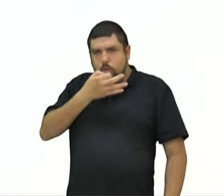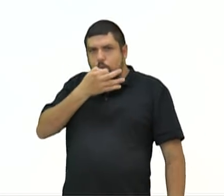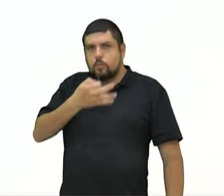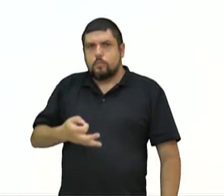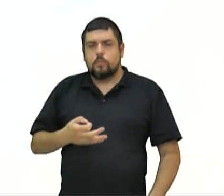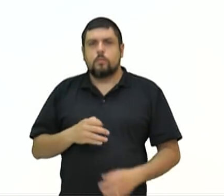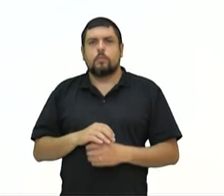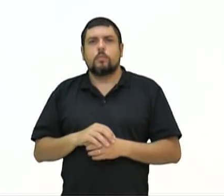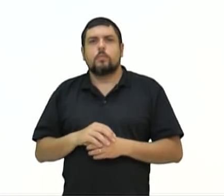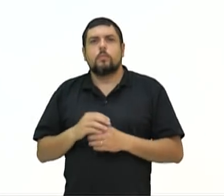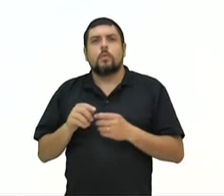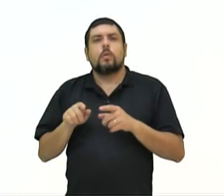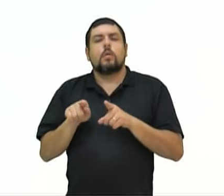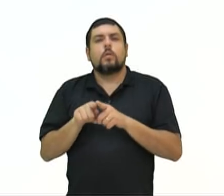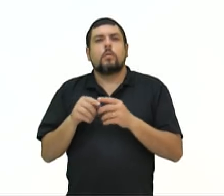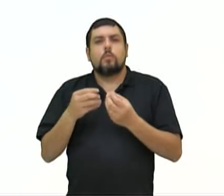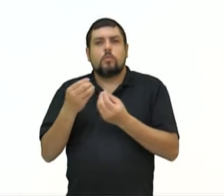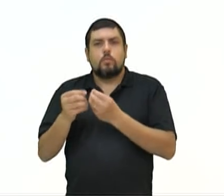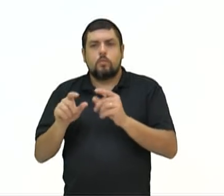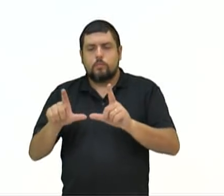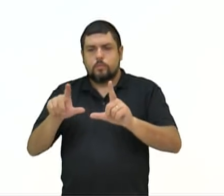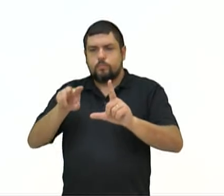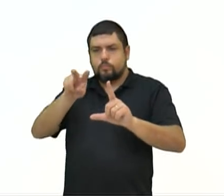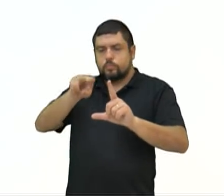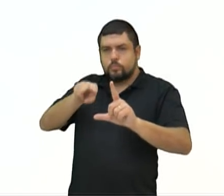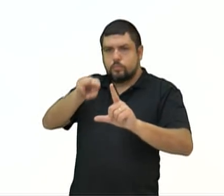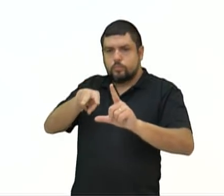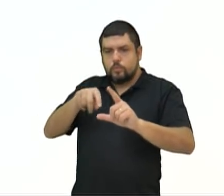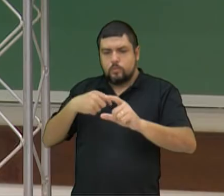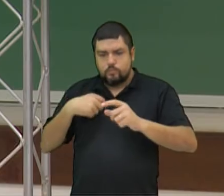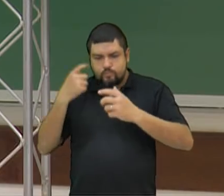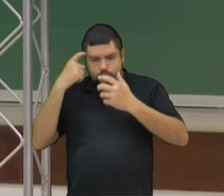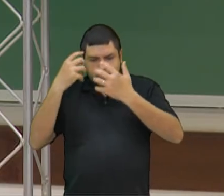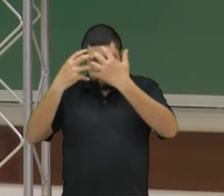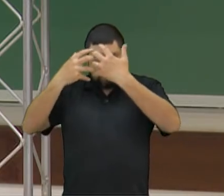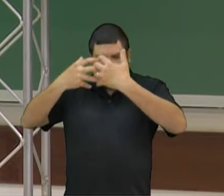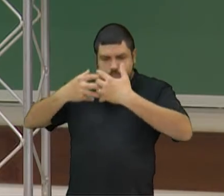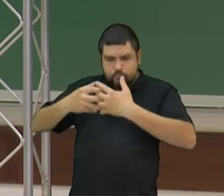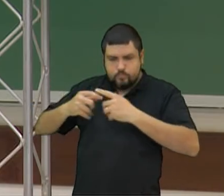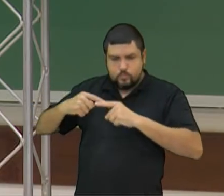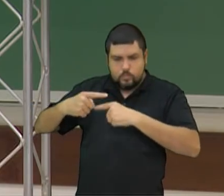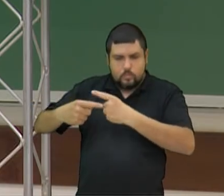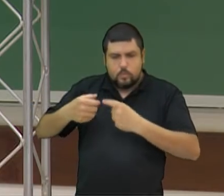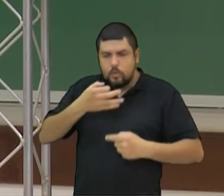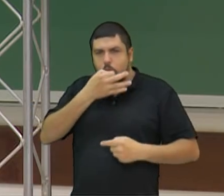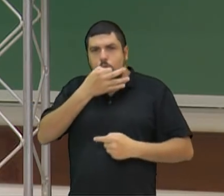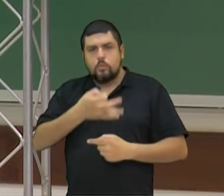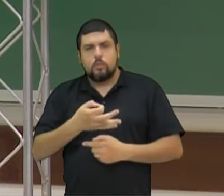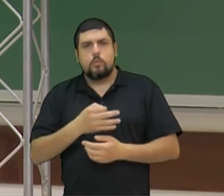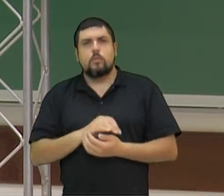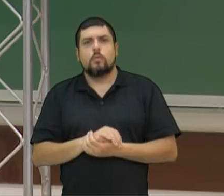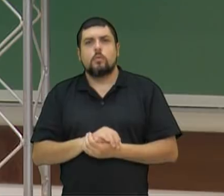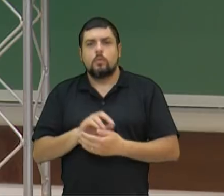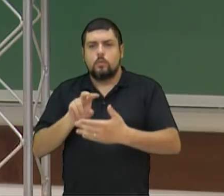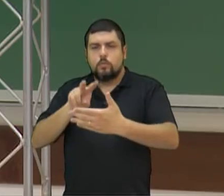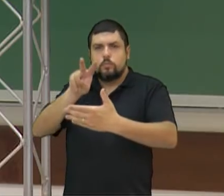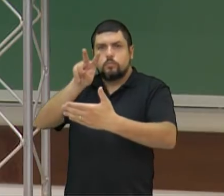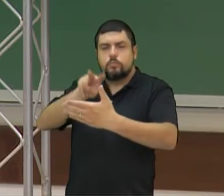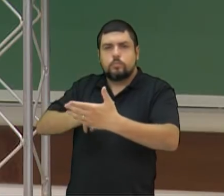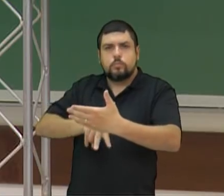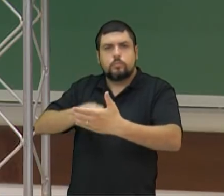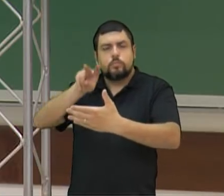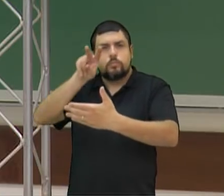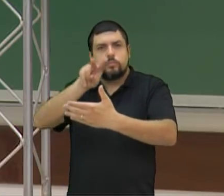no leitor também essa atitude crítica diante da situação que ele está lendo, né? E fazer uma leitura reflexiva